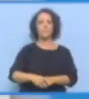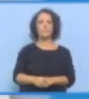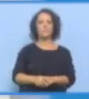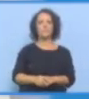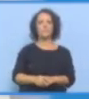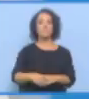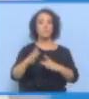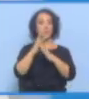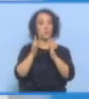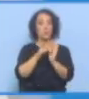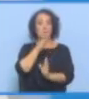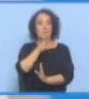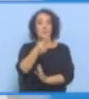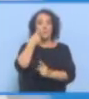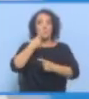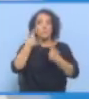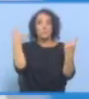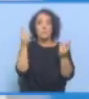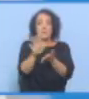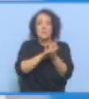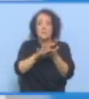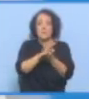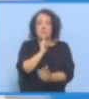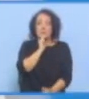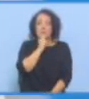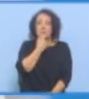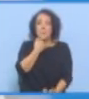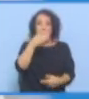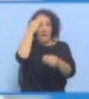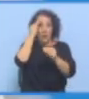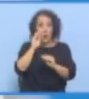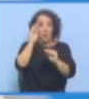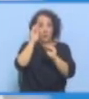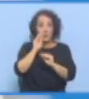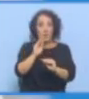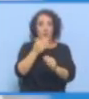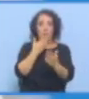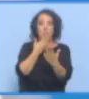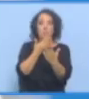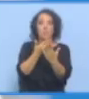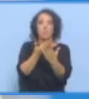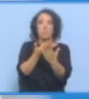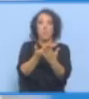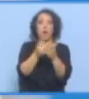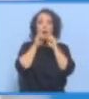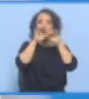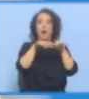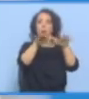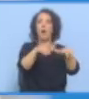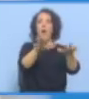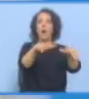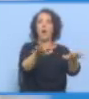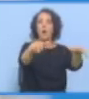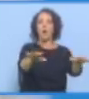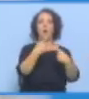Jesus recomendou que não contassem nada a ninguém, mas quanto mais lhe recomendava, tanto mais intensamente eles o apregoavam. Cheios de